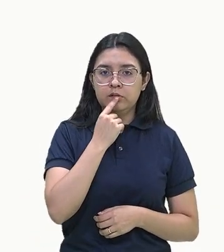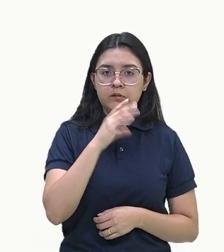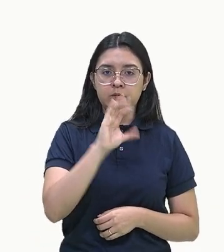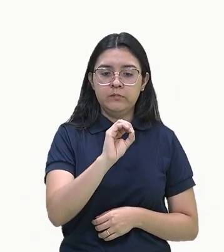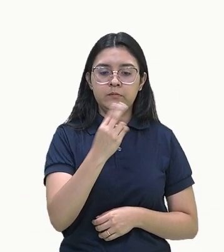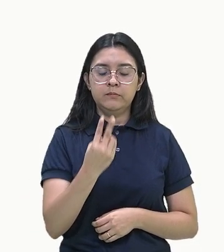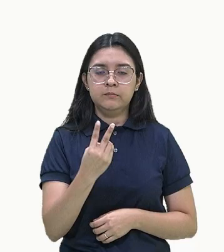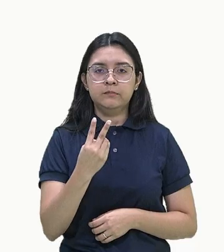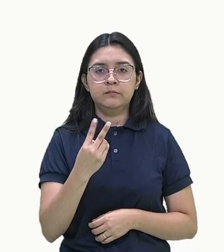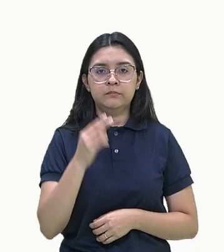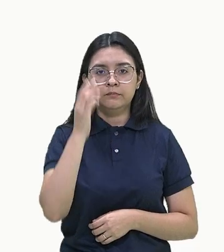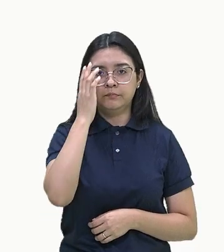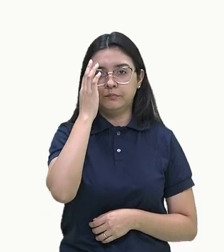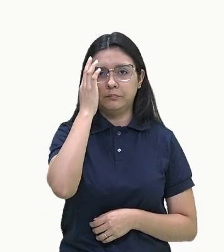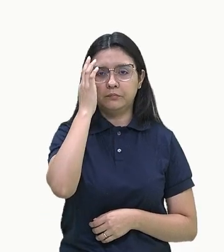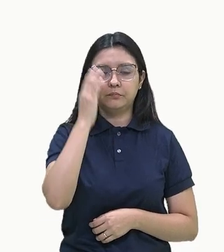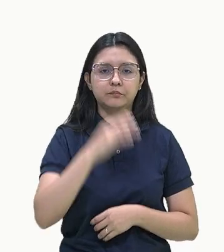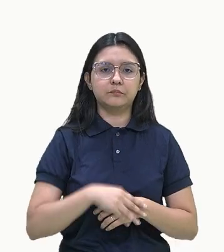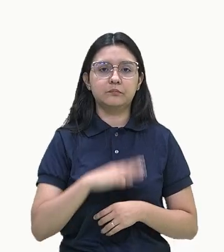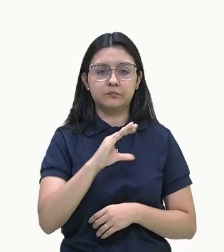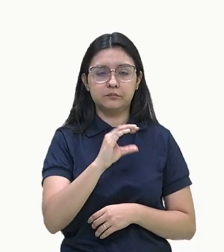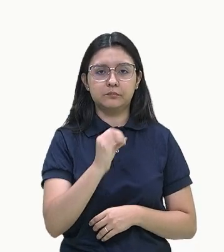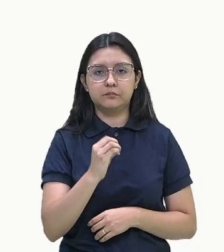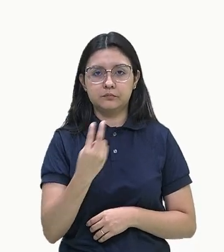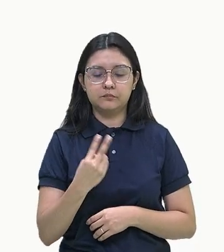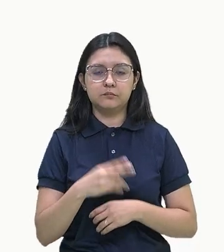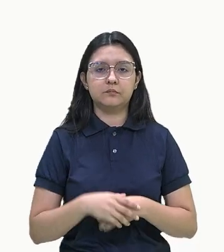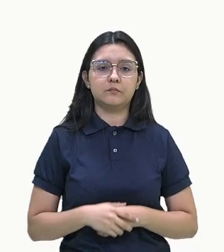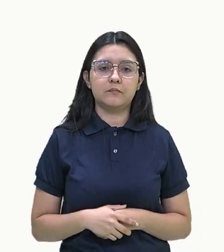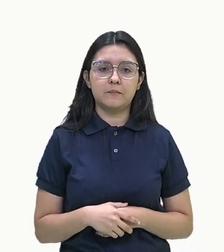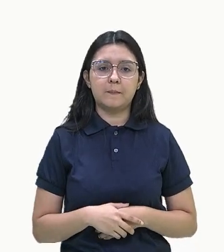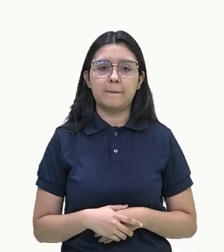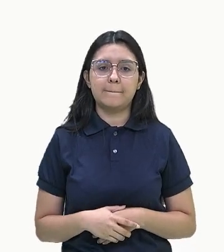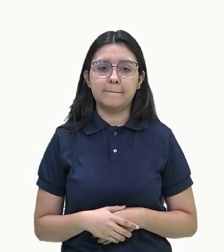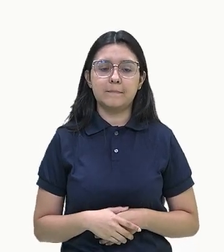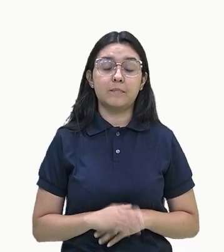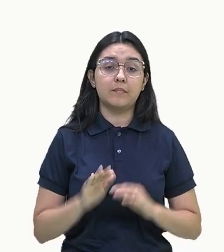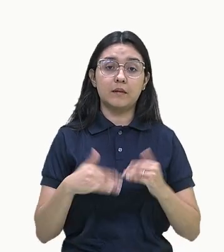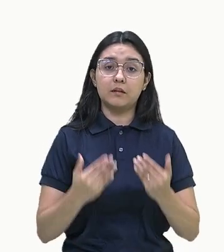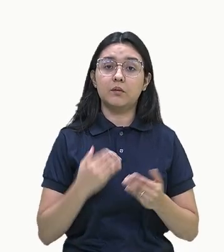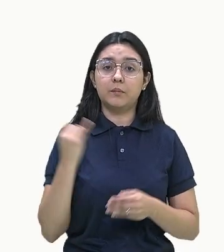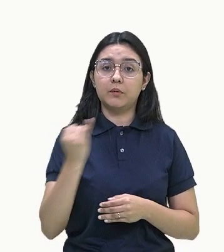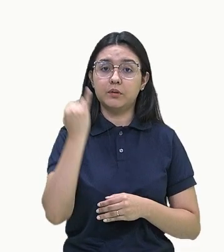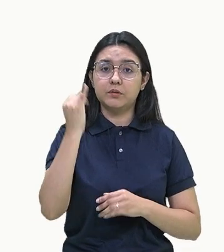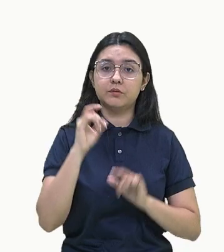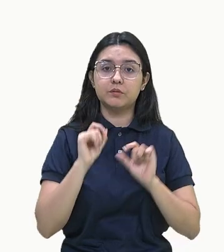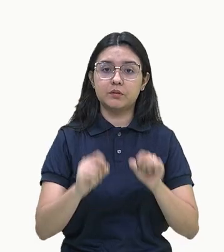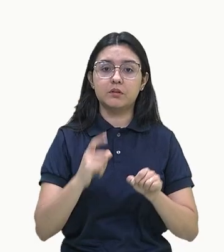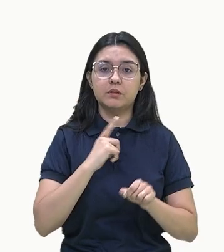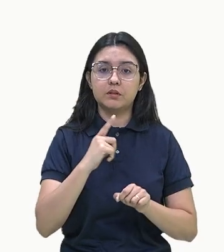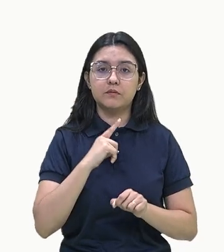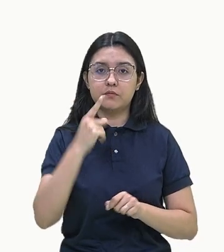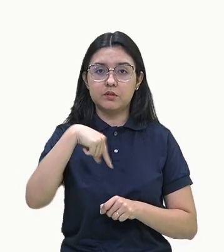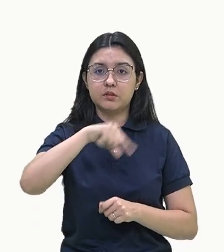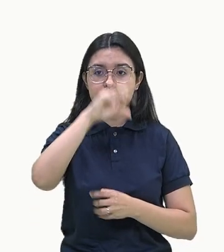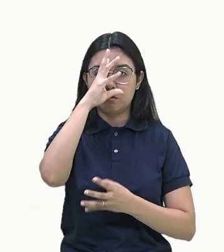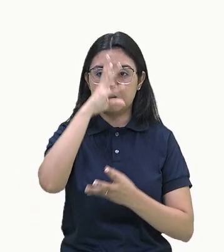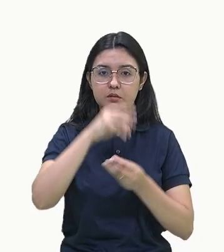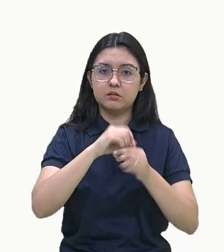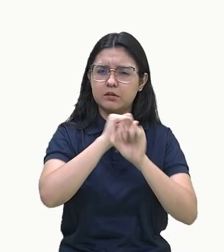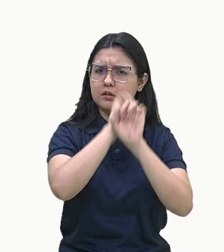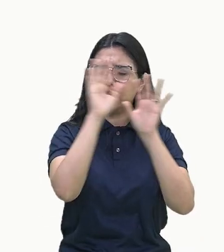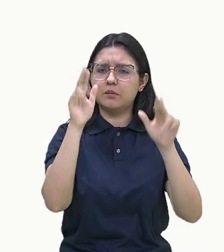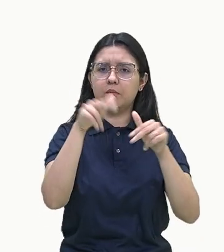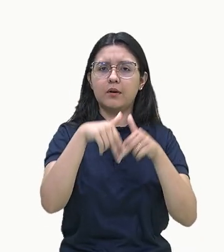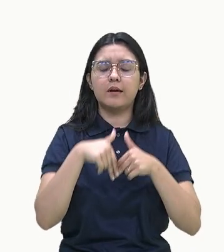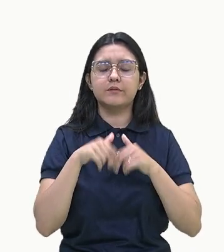sangue rico em CO2, em gás carbônico. Tá? Então, isso é muito importante, essa compreensão, porque além